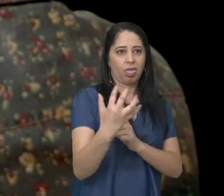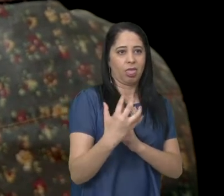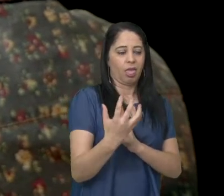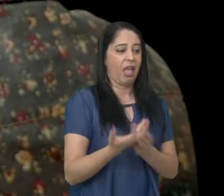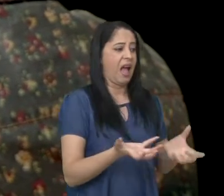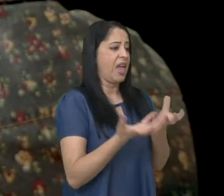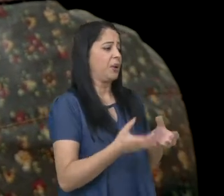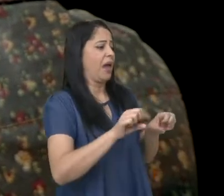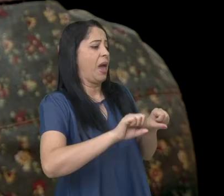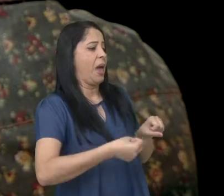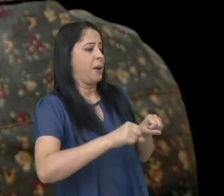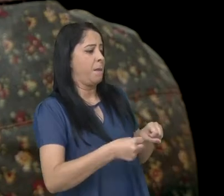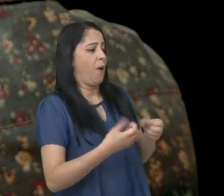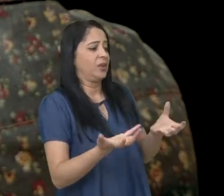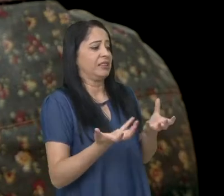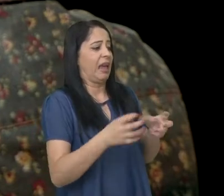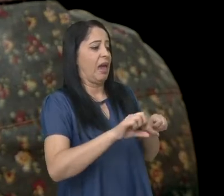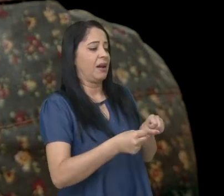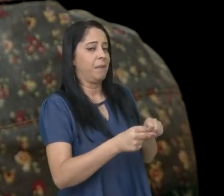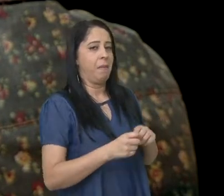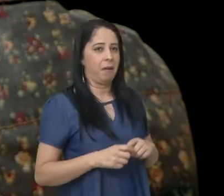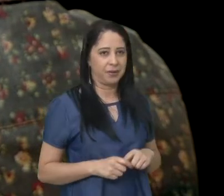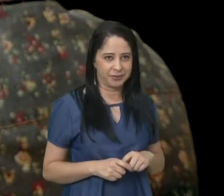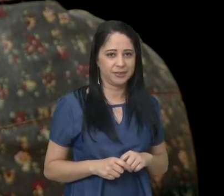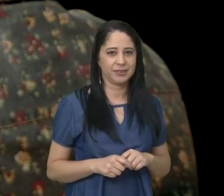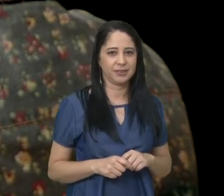Nossa, mas quando ele teve,